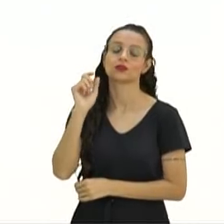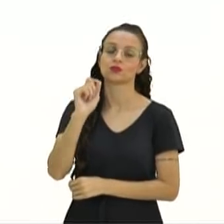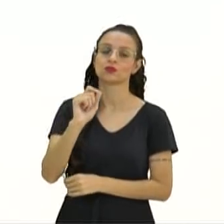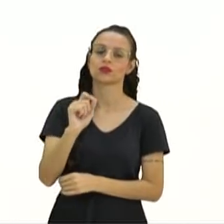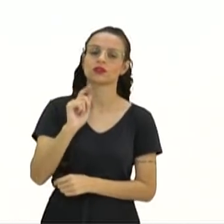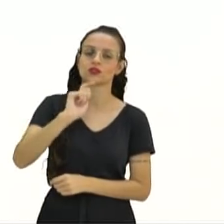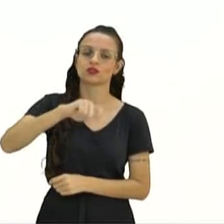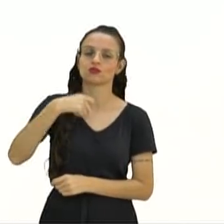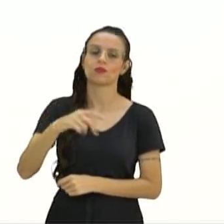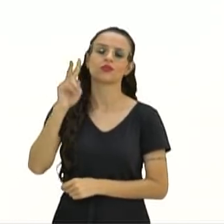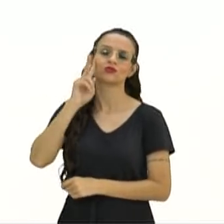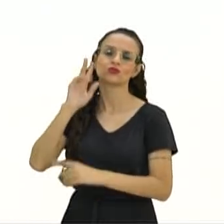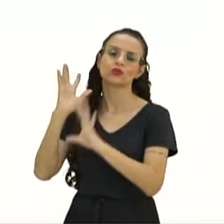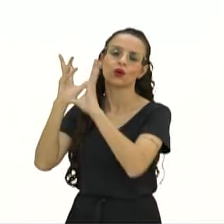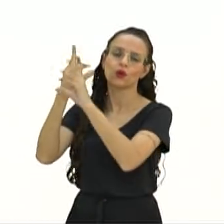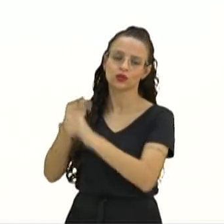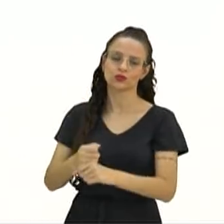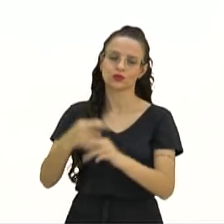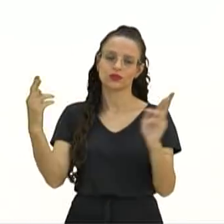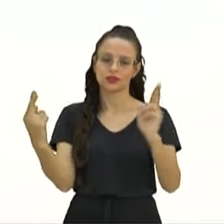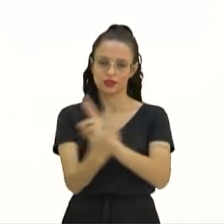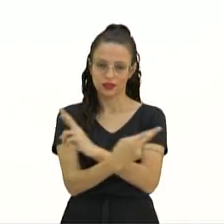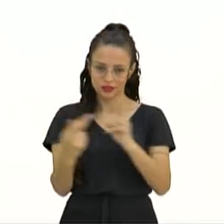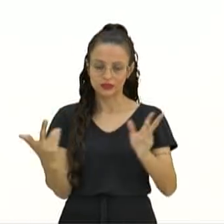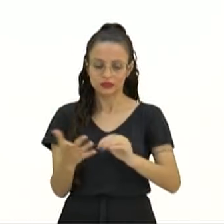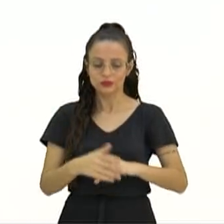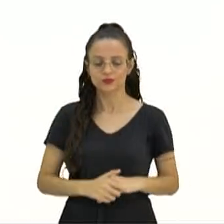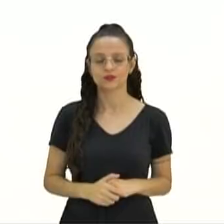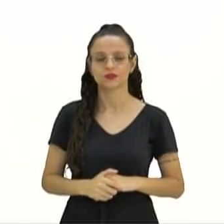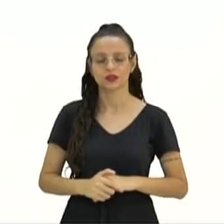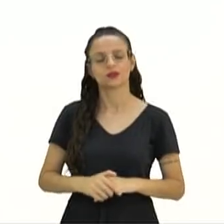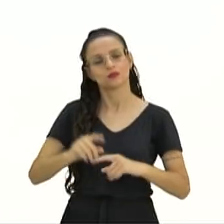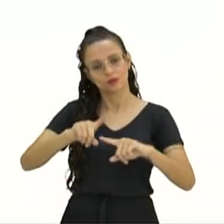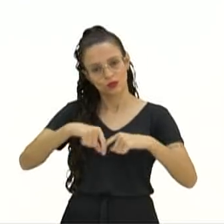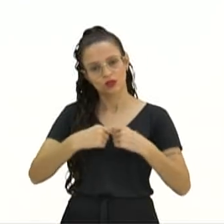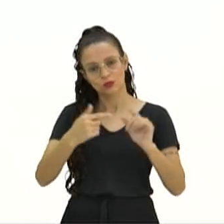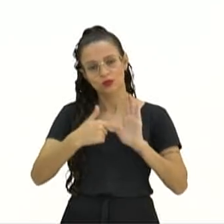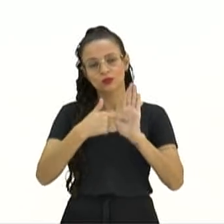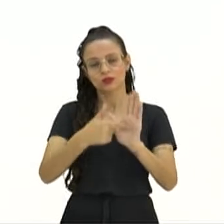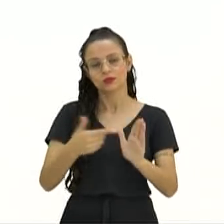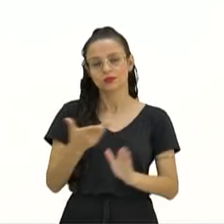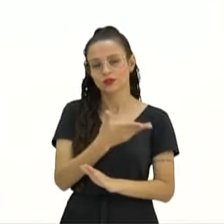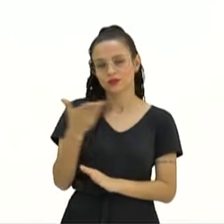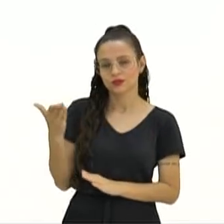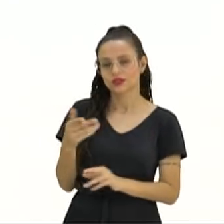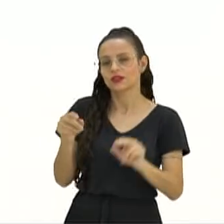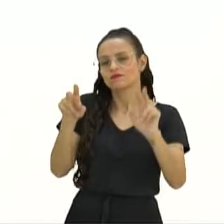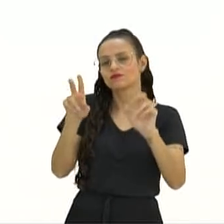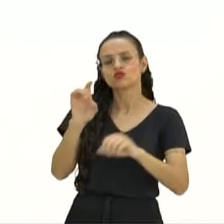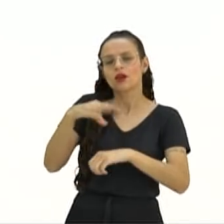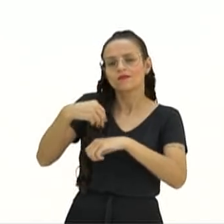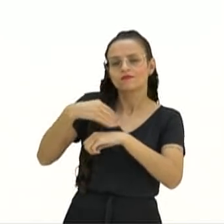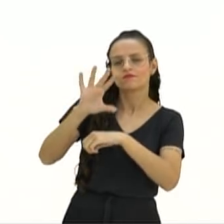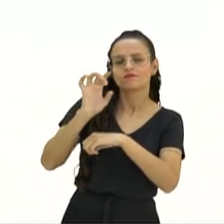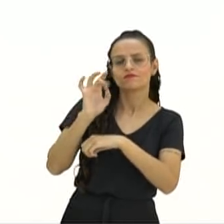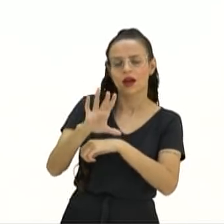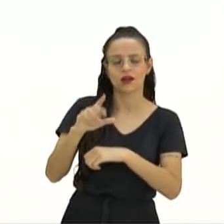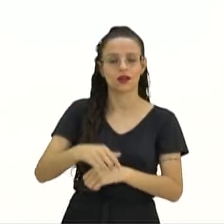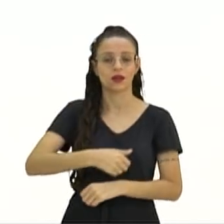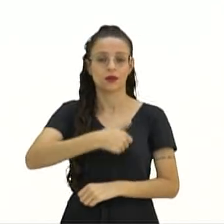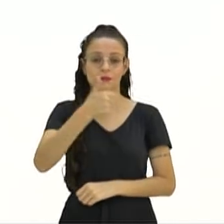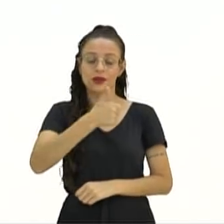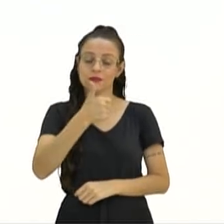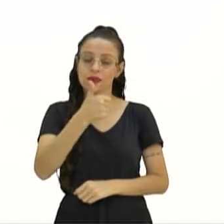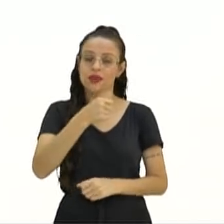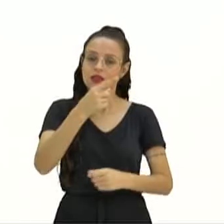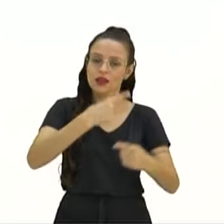a questão histórica da relação da sociedade com a natureza. Por isso que eu trouxe ali como a título de conhecimento, a primeira revolução, o